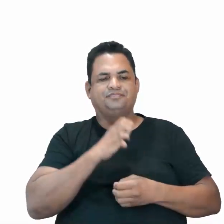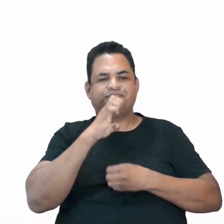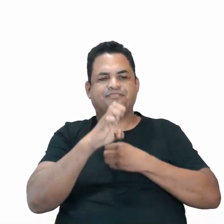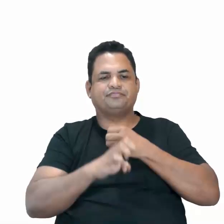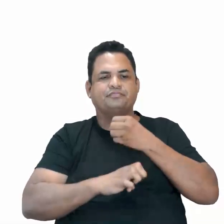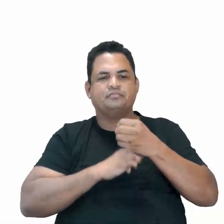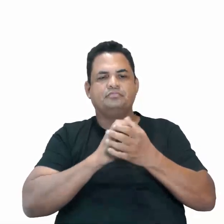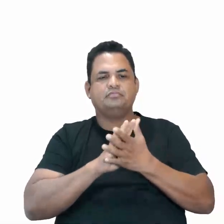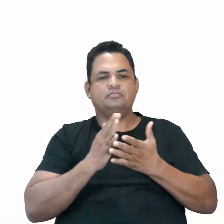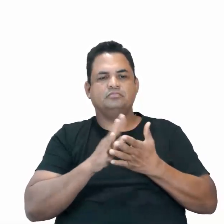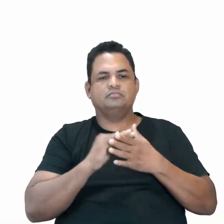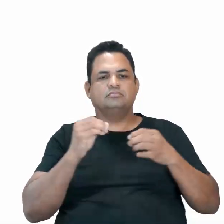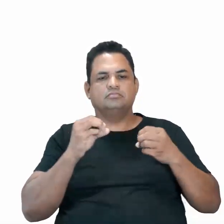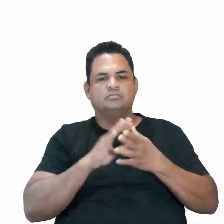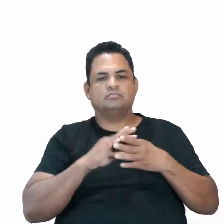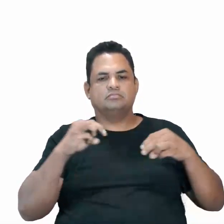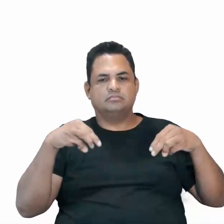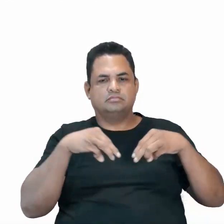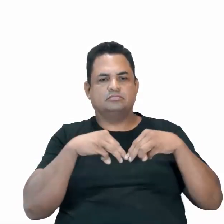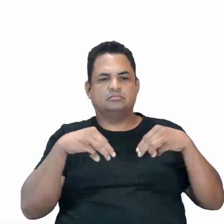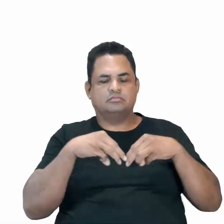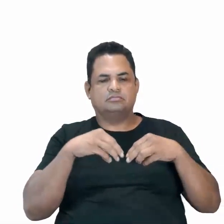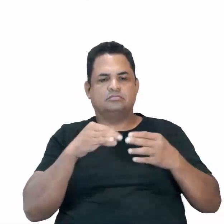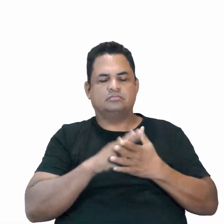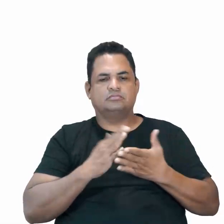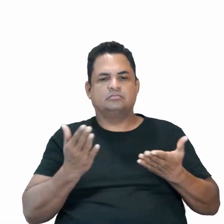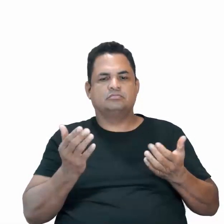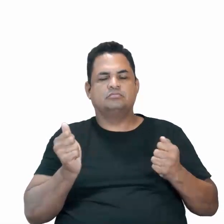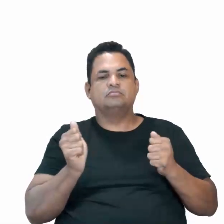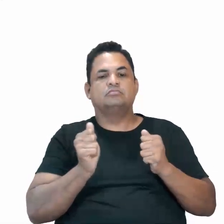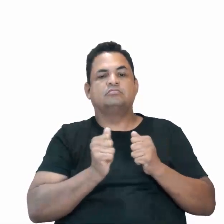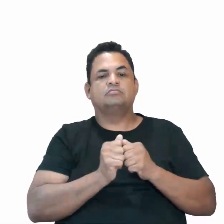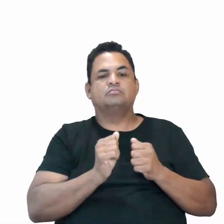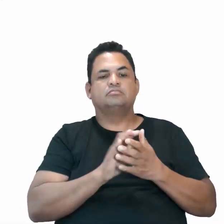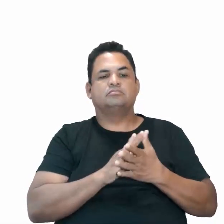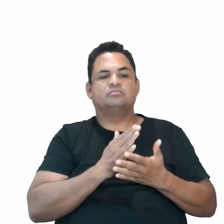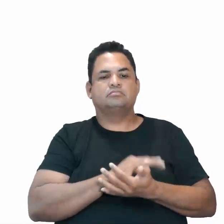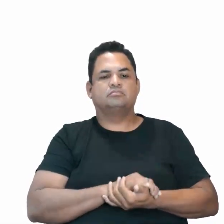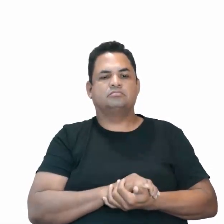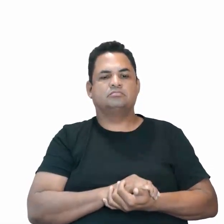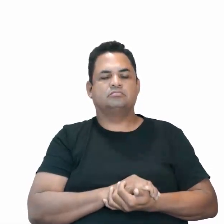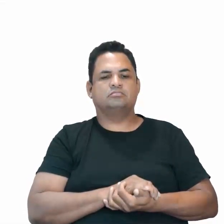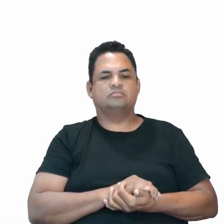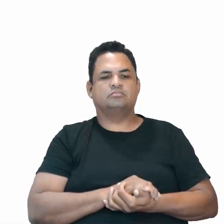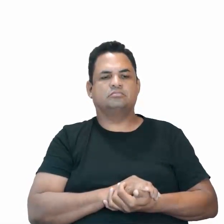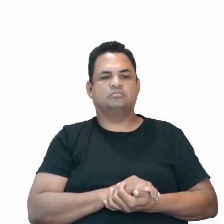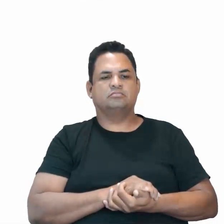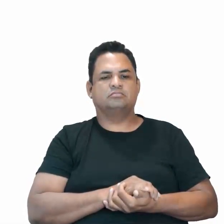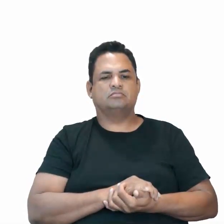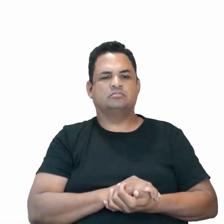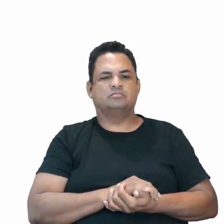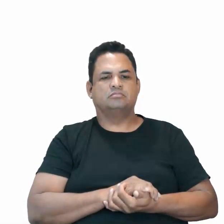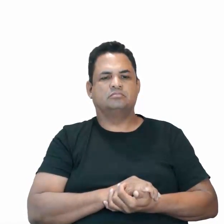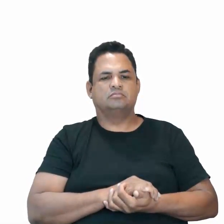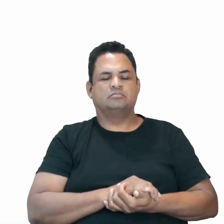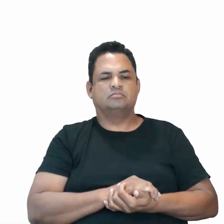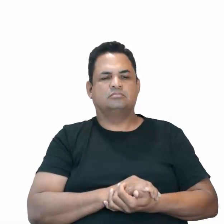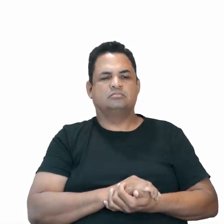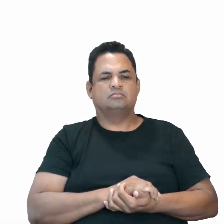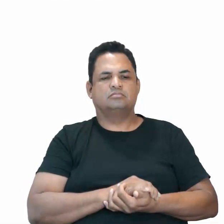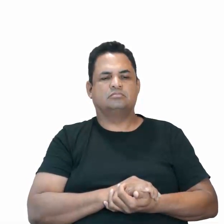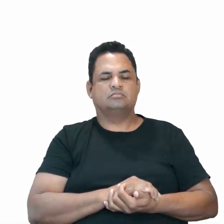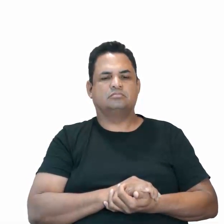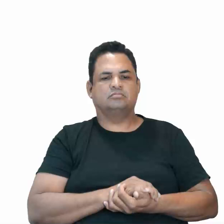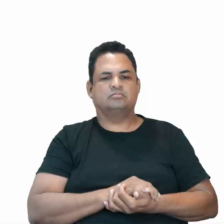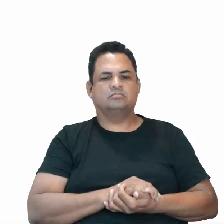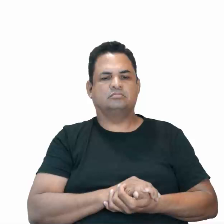conjunto serão atraídos para a extremidade mais próxima ao bastão. Aí junta, né?